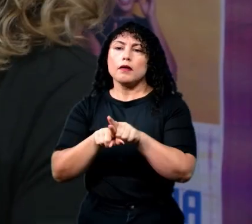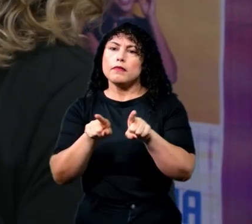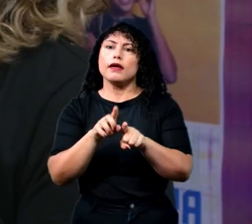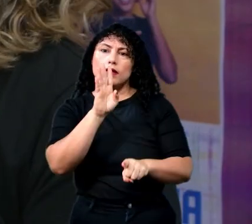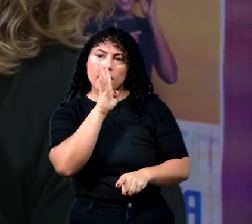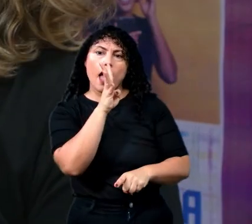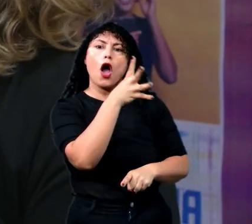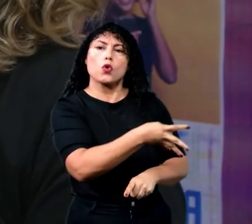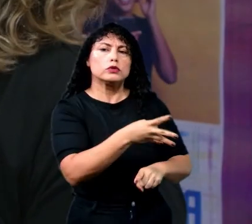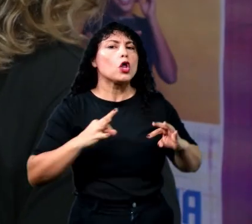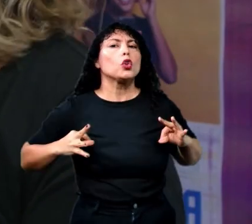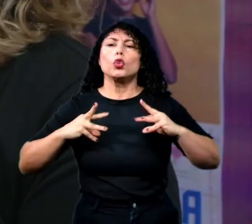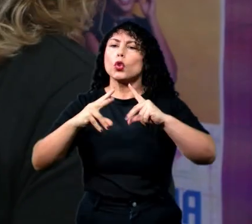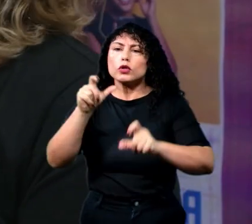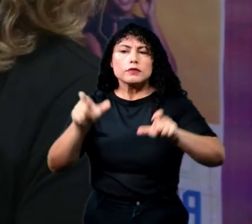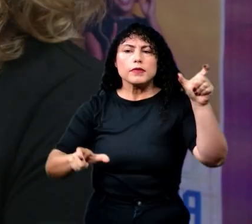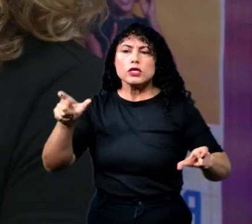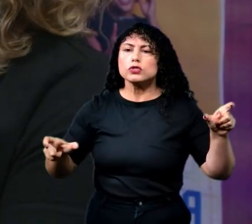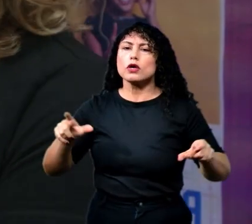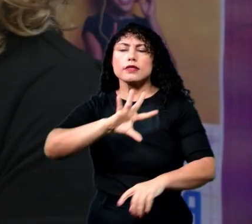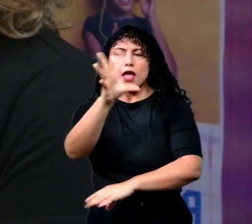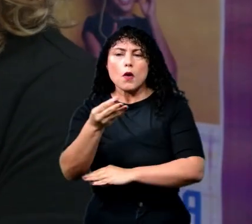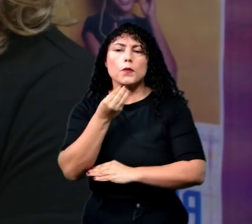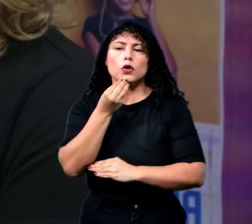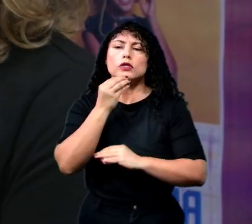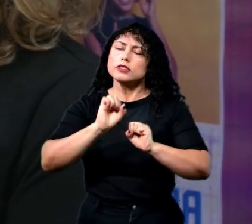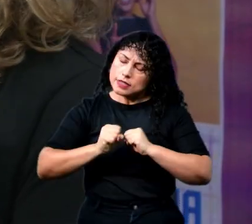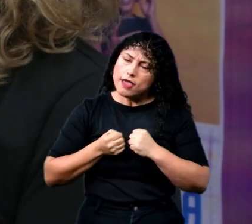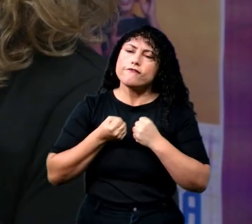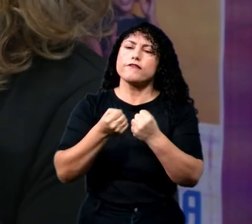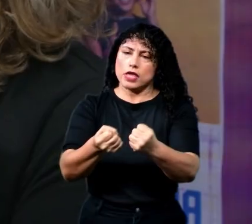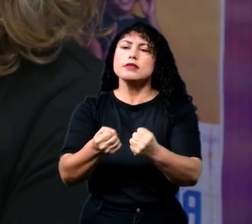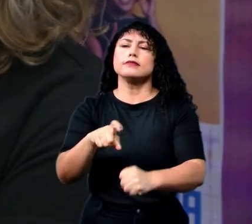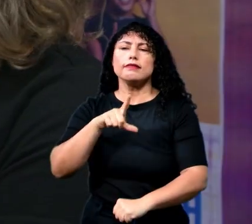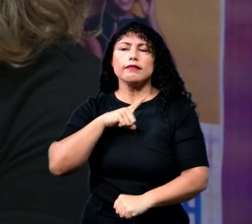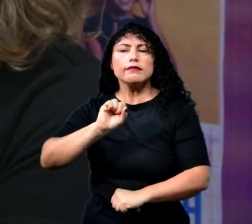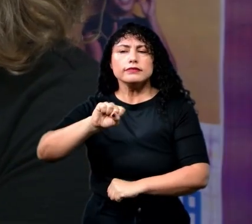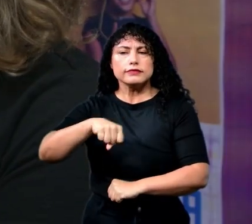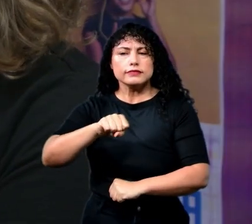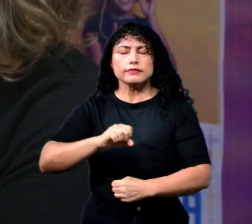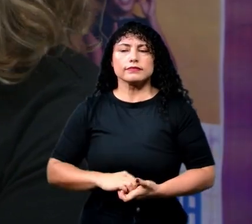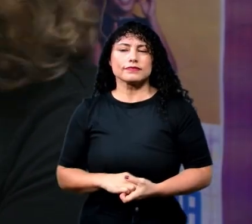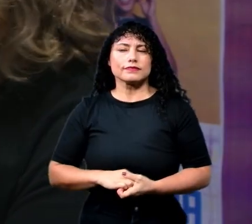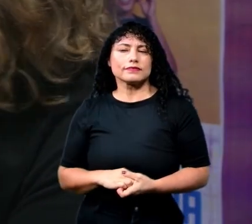acusado e todas as pessoas têm essa chance, né, de defesa,